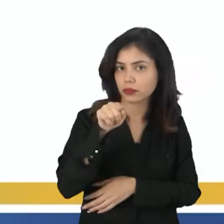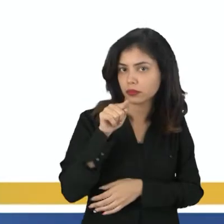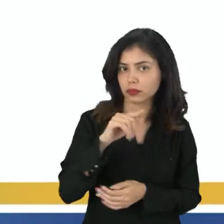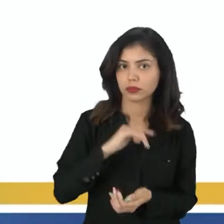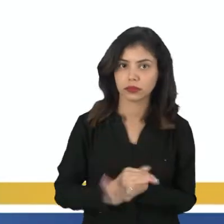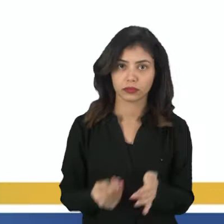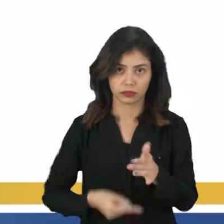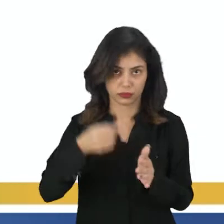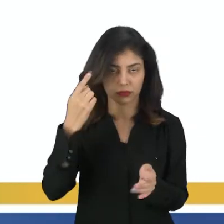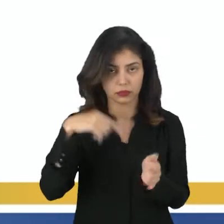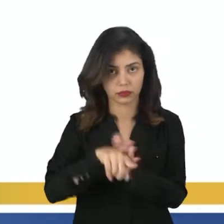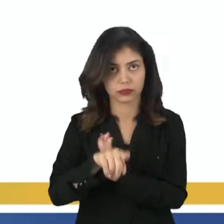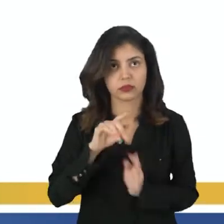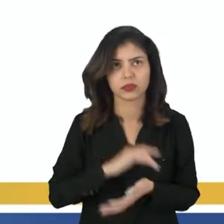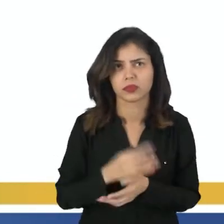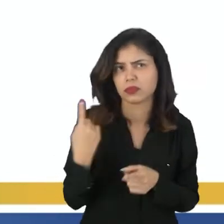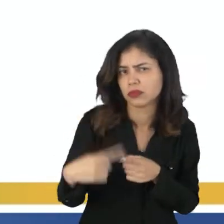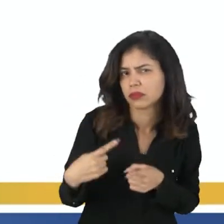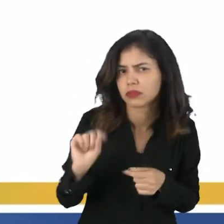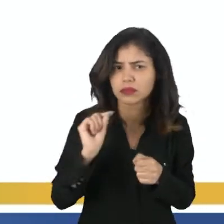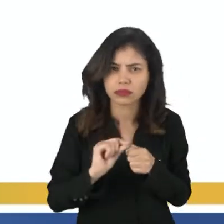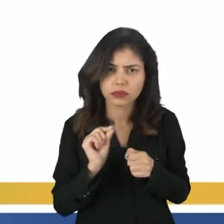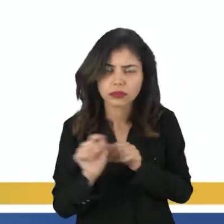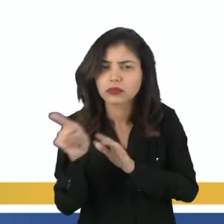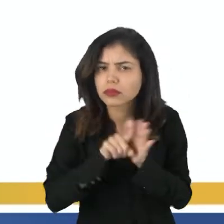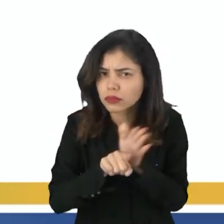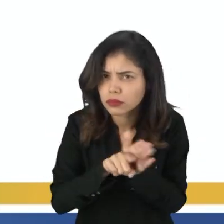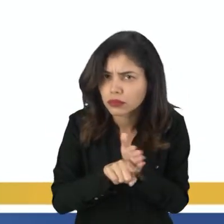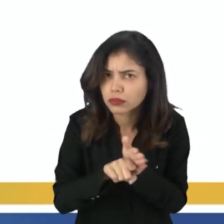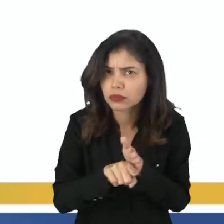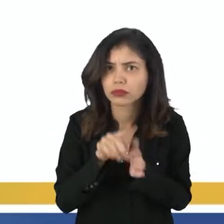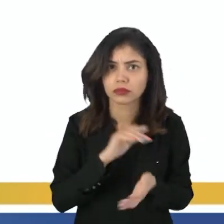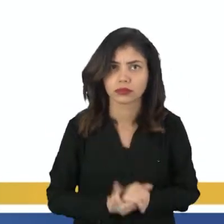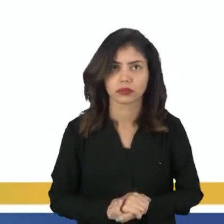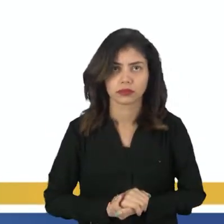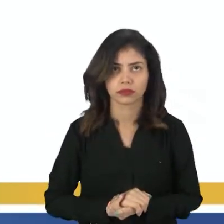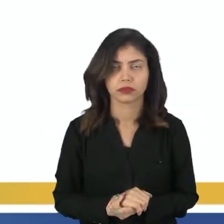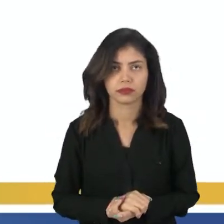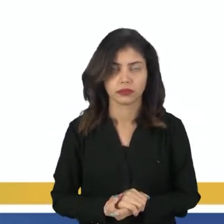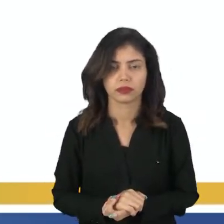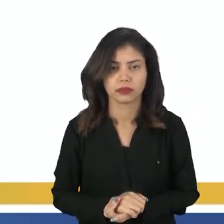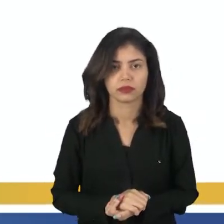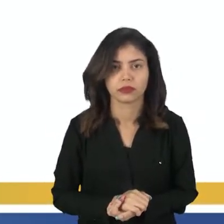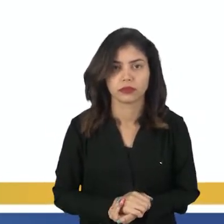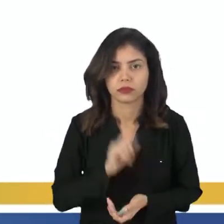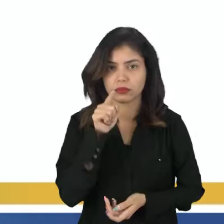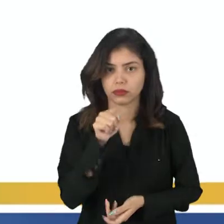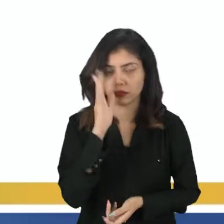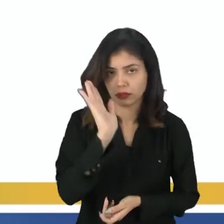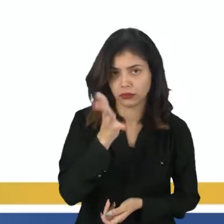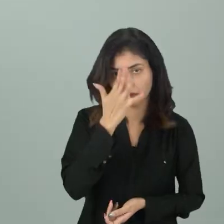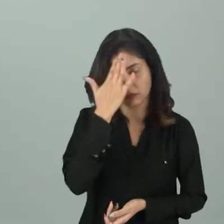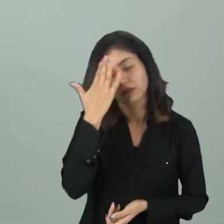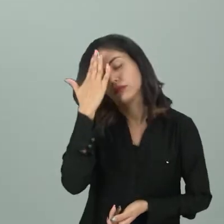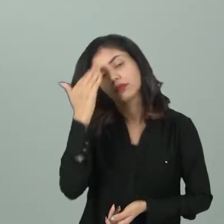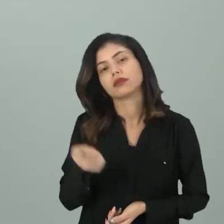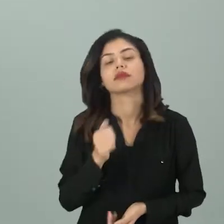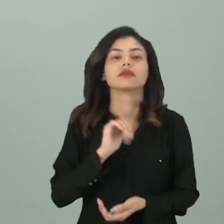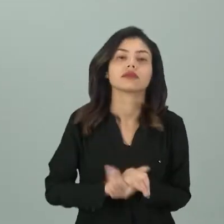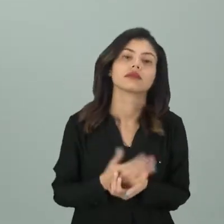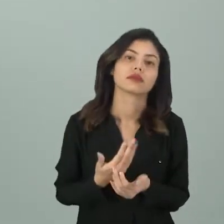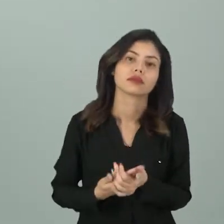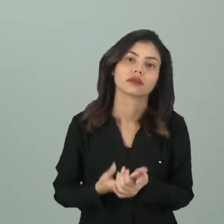você primeiro se pergunta, por que fazemos pesquisa? Então, vocês já perceberam pela